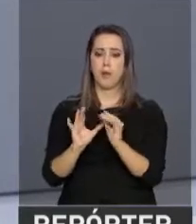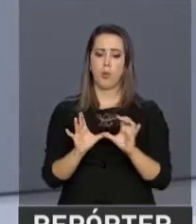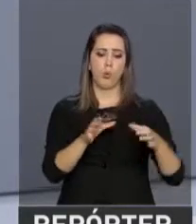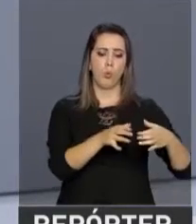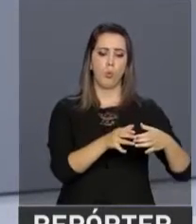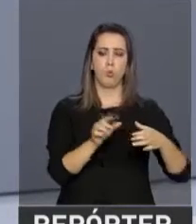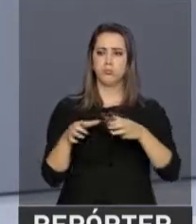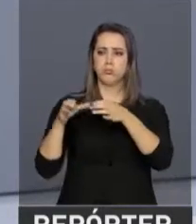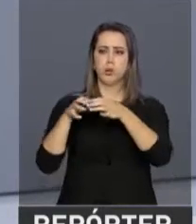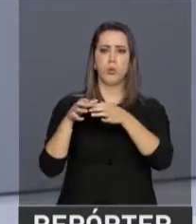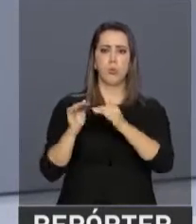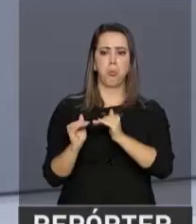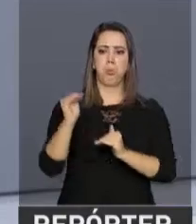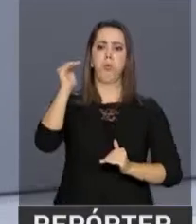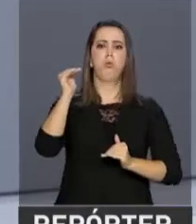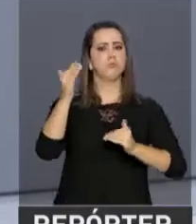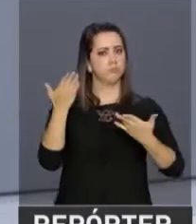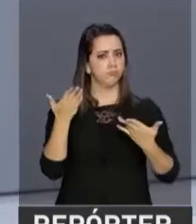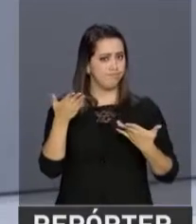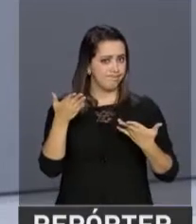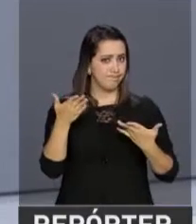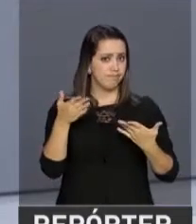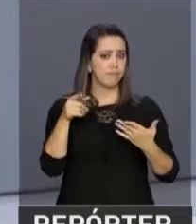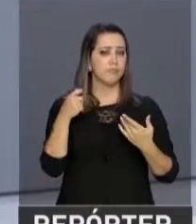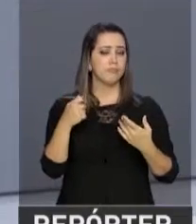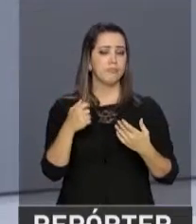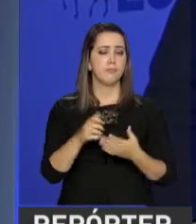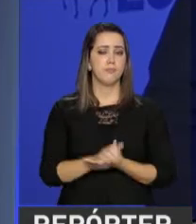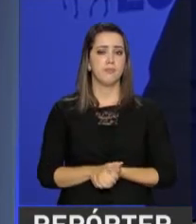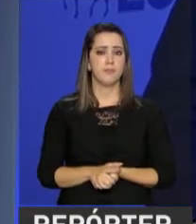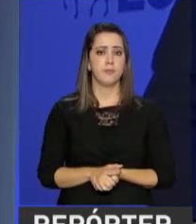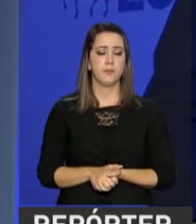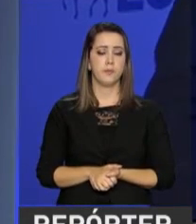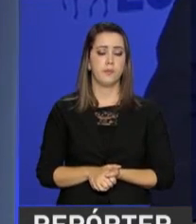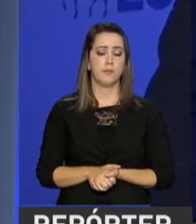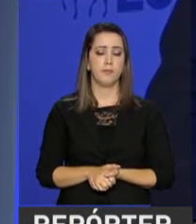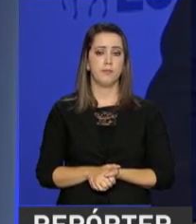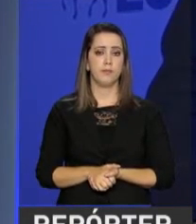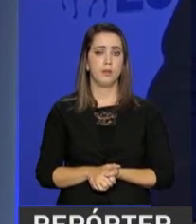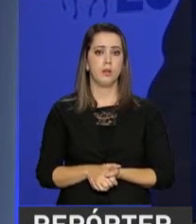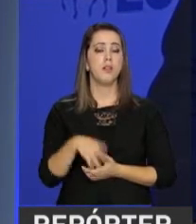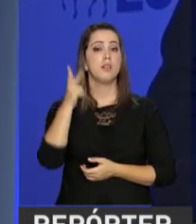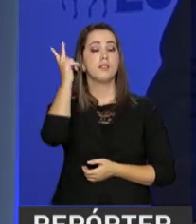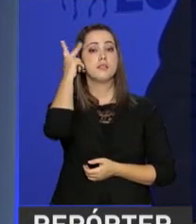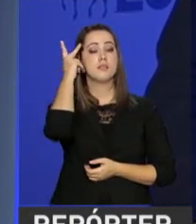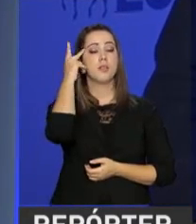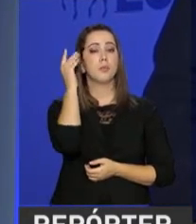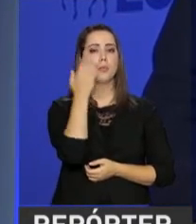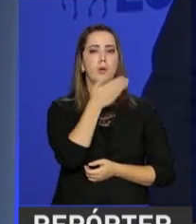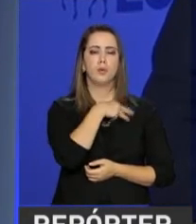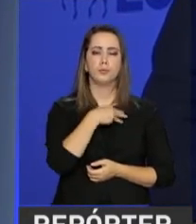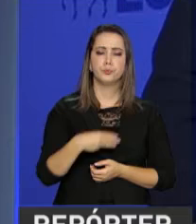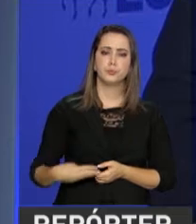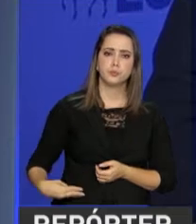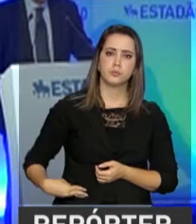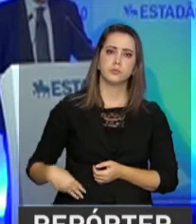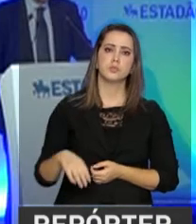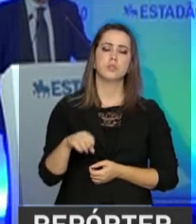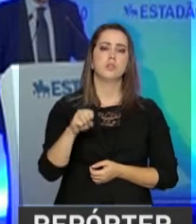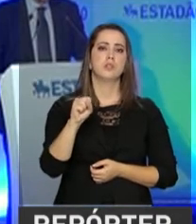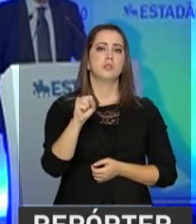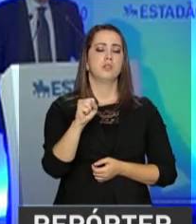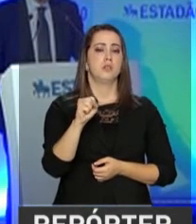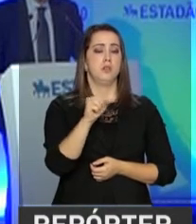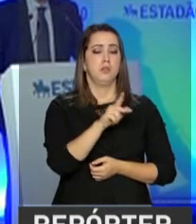privilégios e garantir a confiança dos investidores no brasil em são paulo o ministro chefe da secretaria geral da presidência